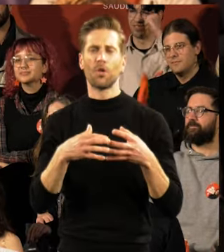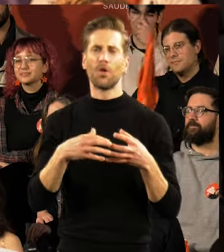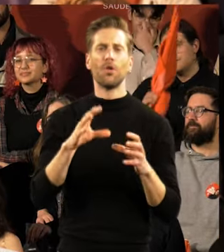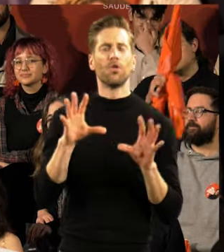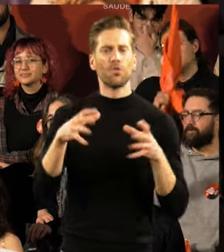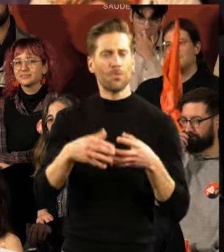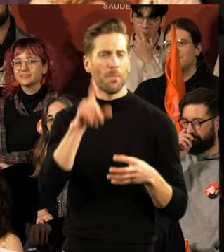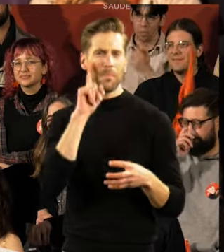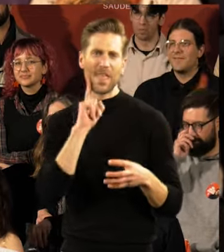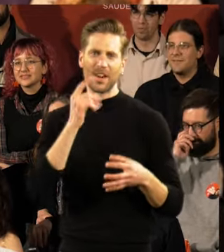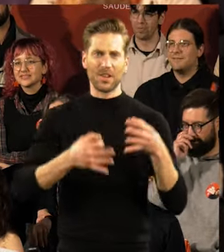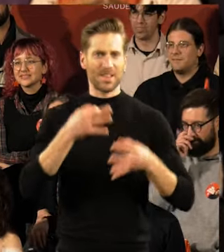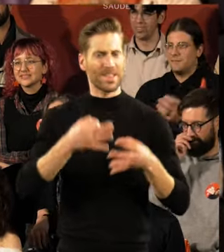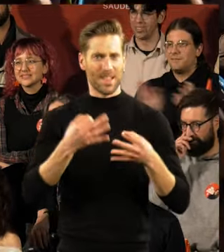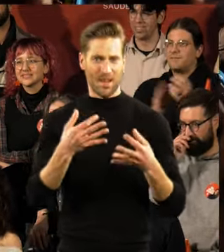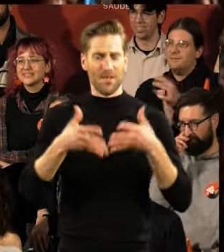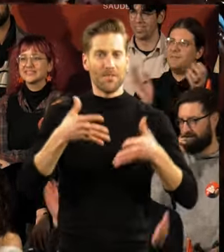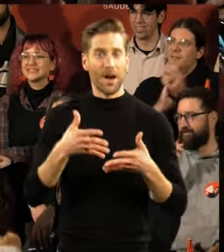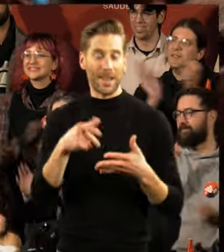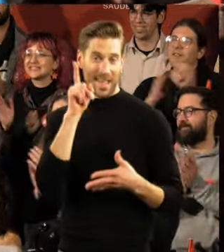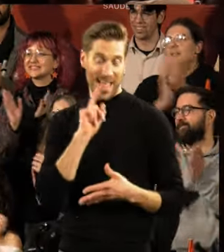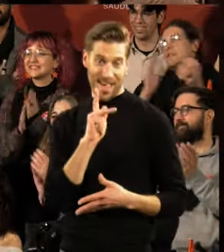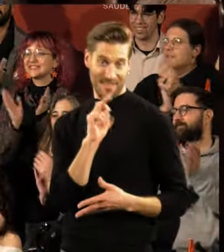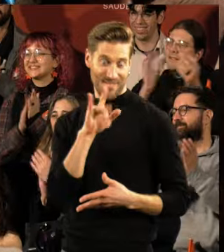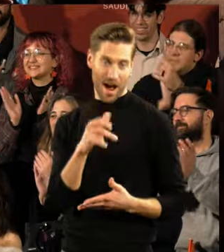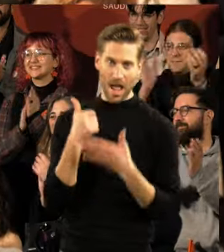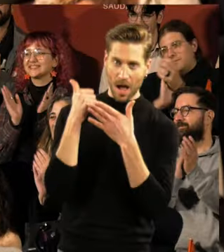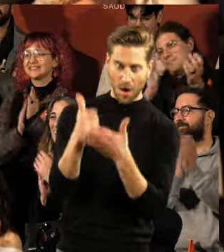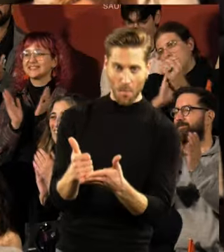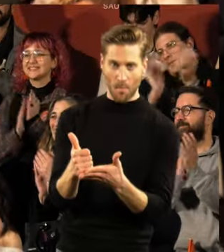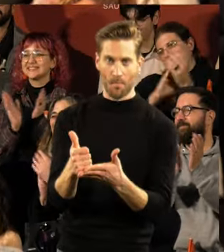Mulheres da Fábrica, e que estava a ser ensaiado pela Vânia.